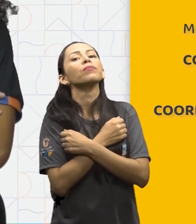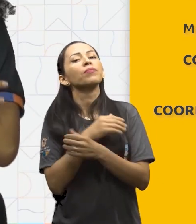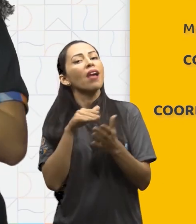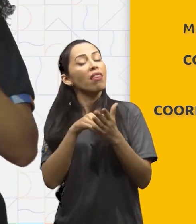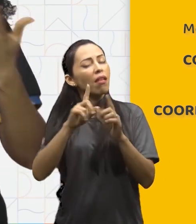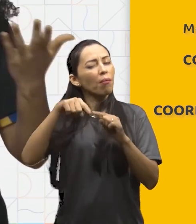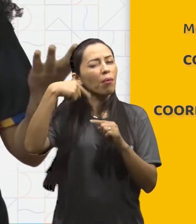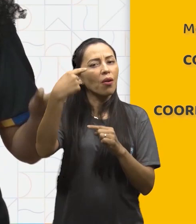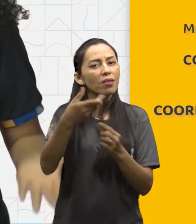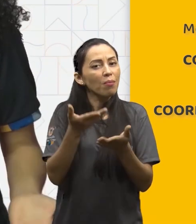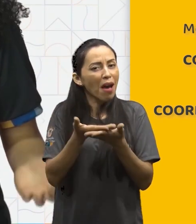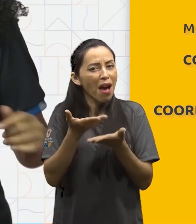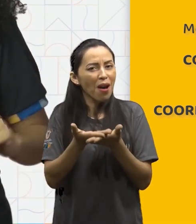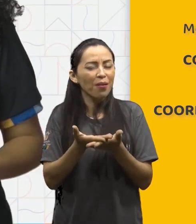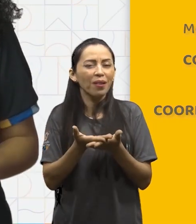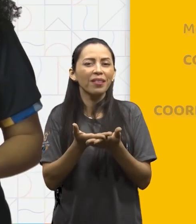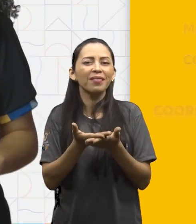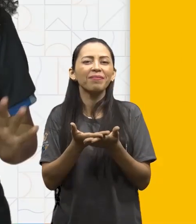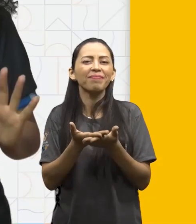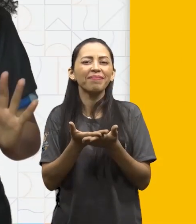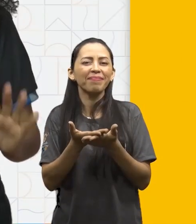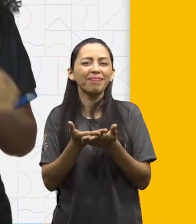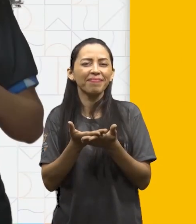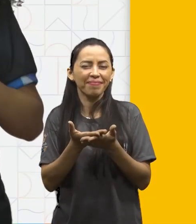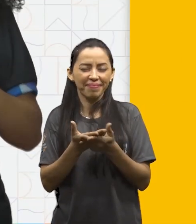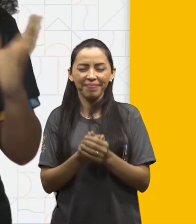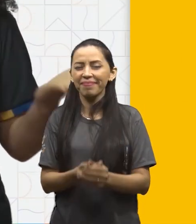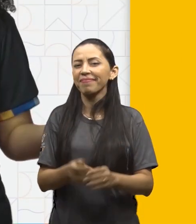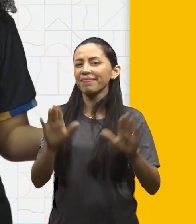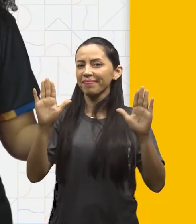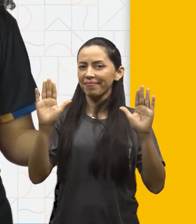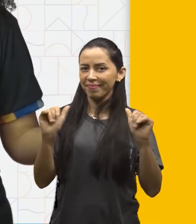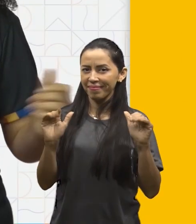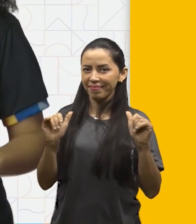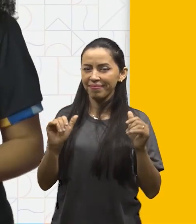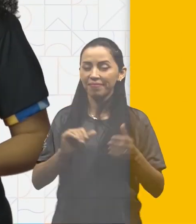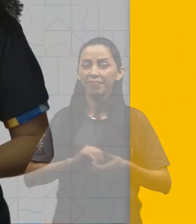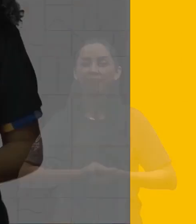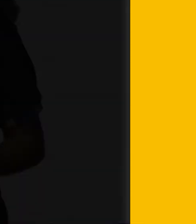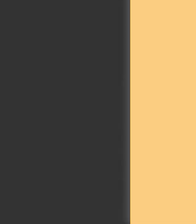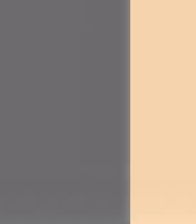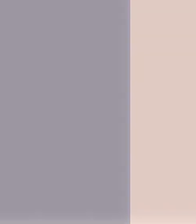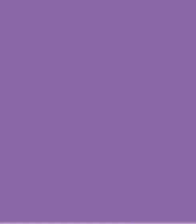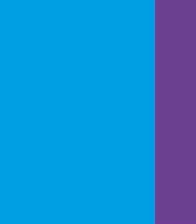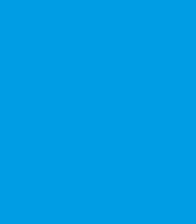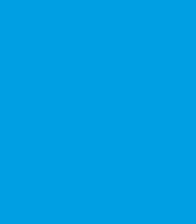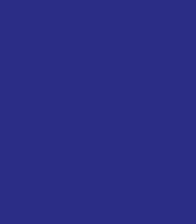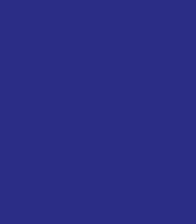apertado e até o próximo espetáculo. Ops! Até a próxima aula!